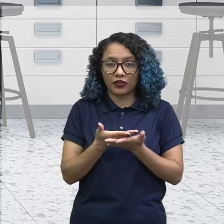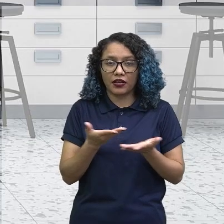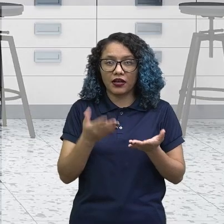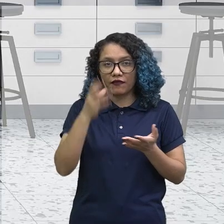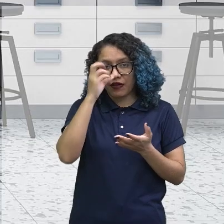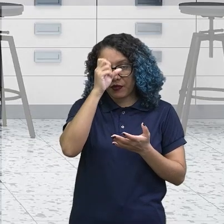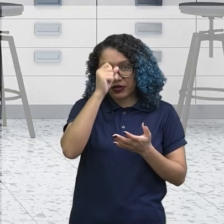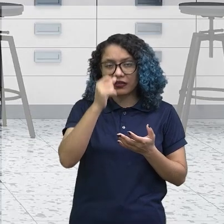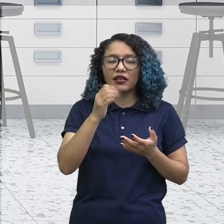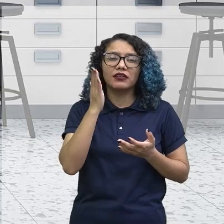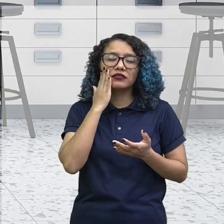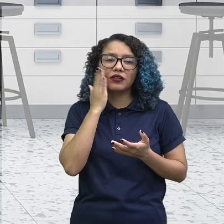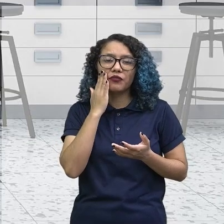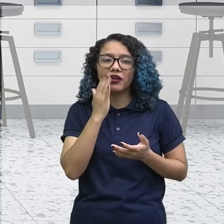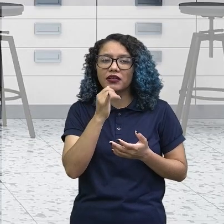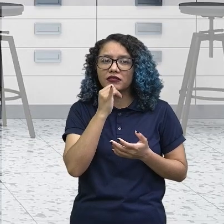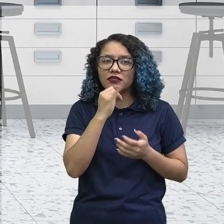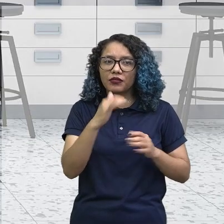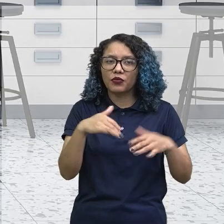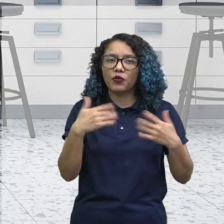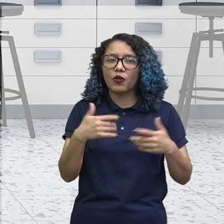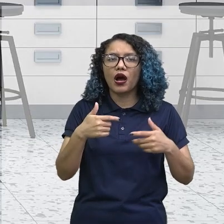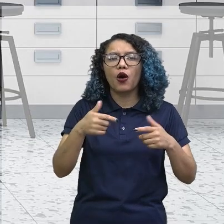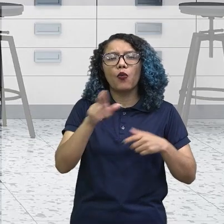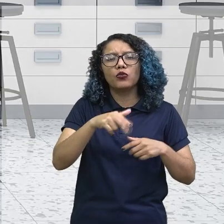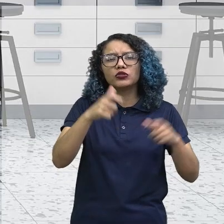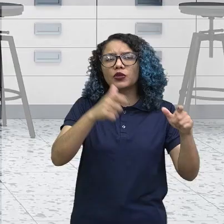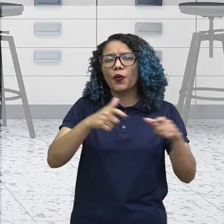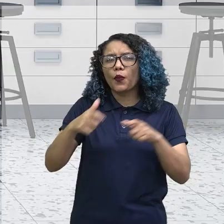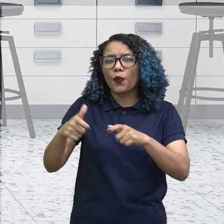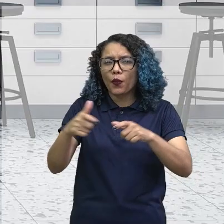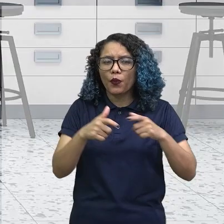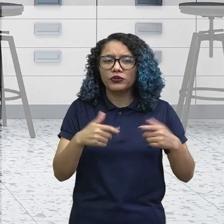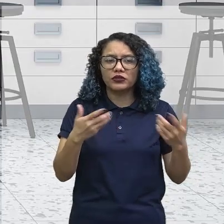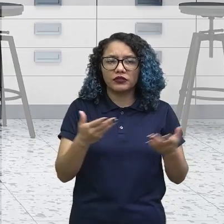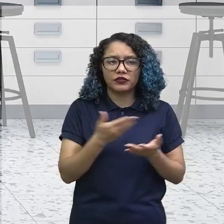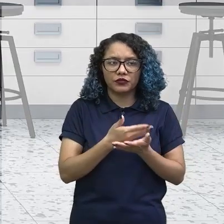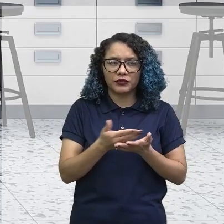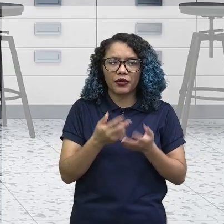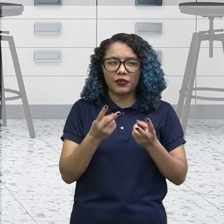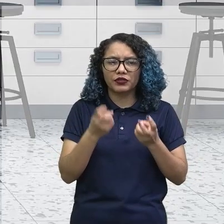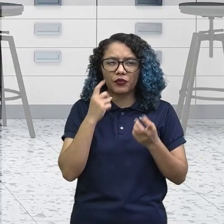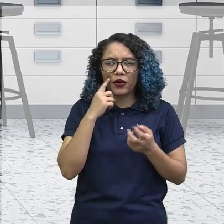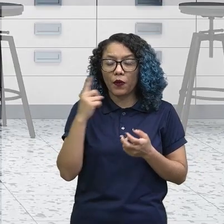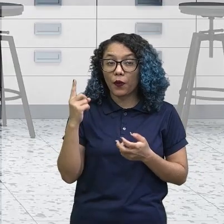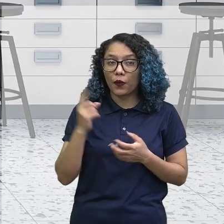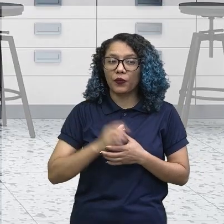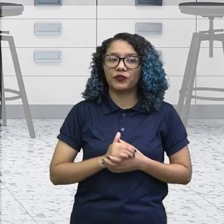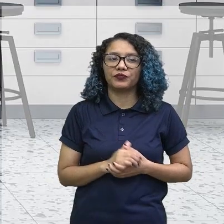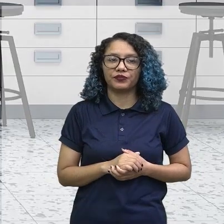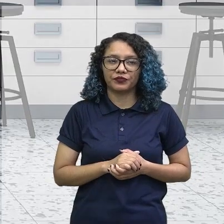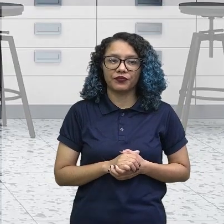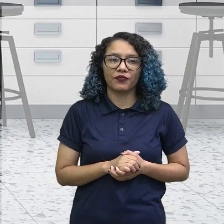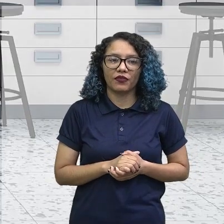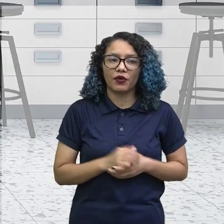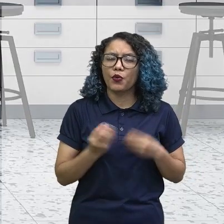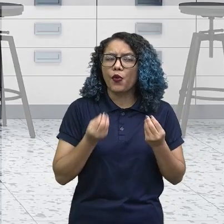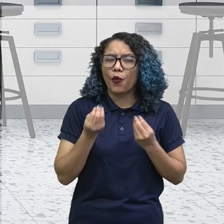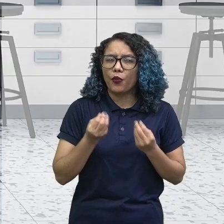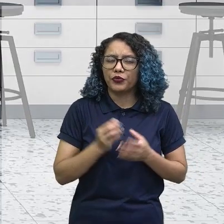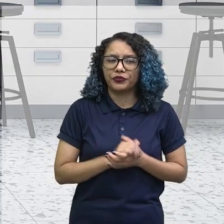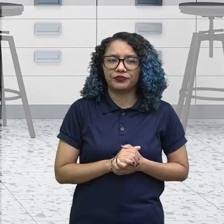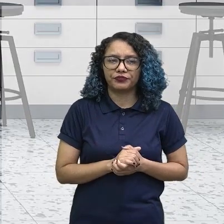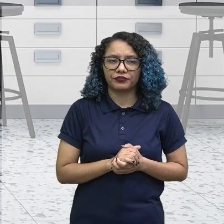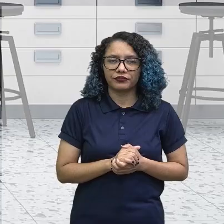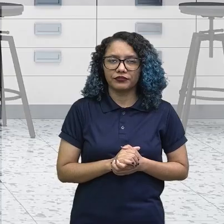são esses exemplos, né? Onde é que ela é utilizada, e a gente vai começar observando aqui de que forma, né,